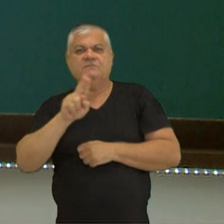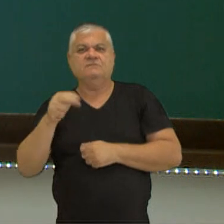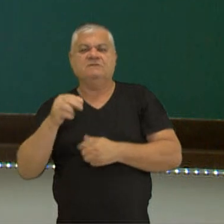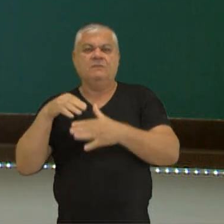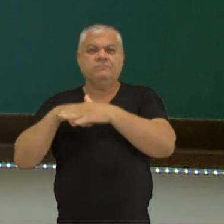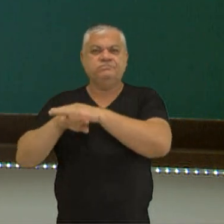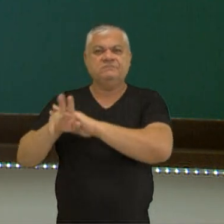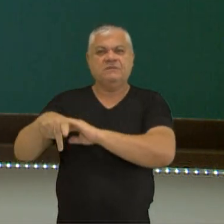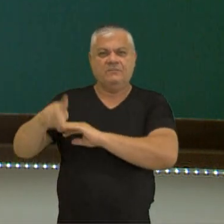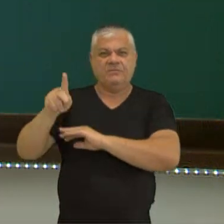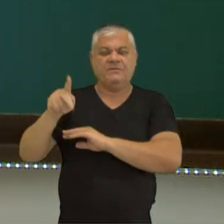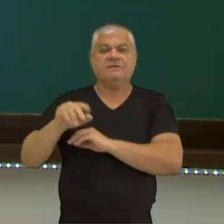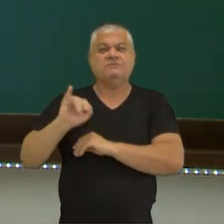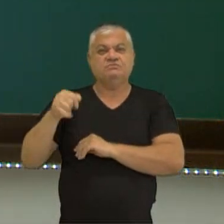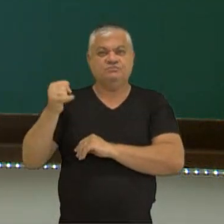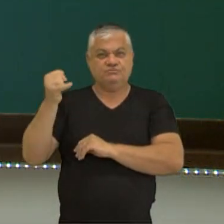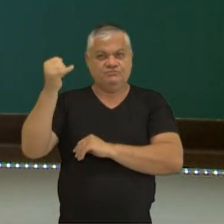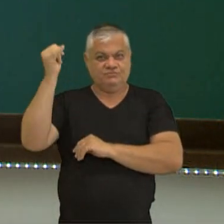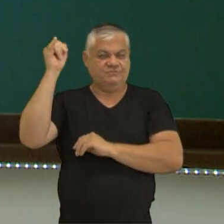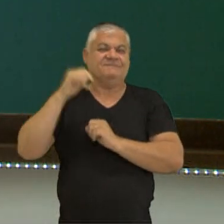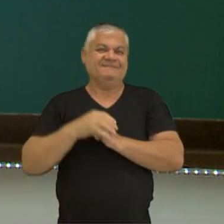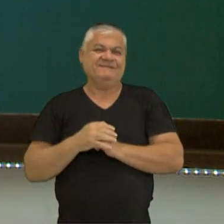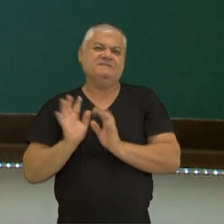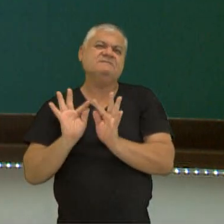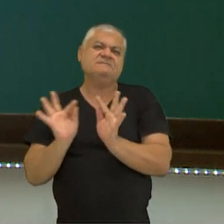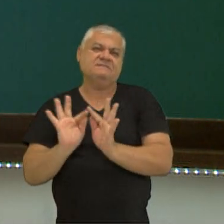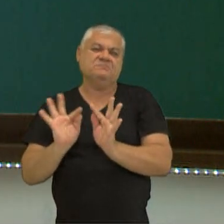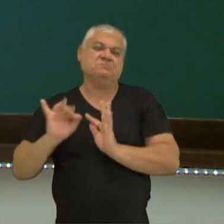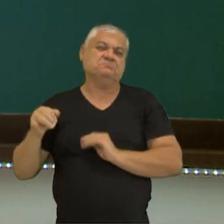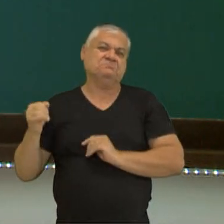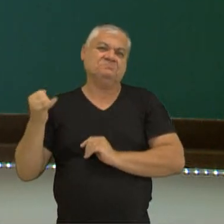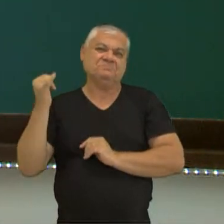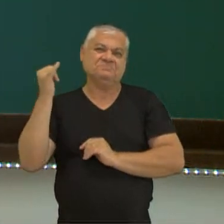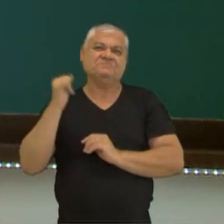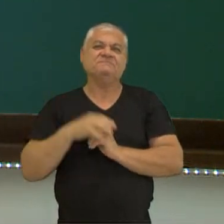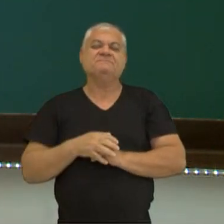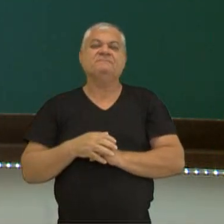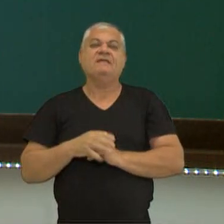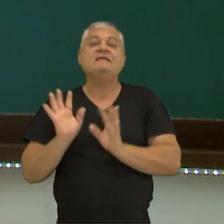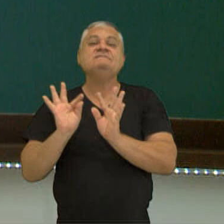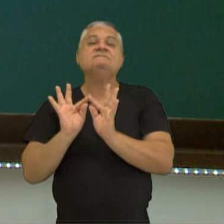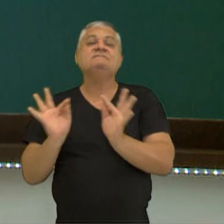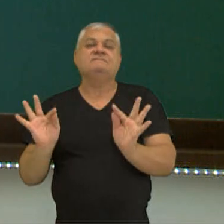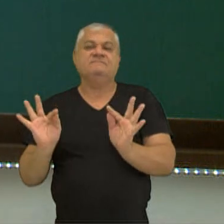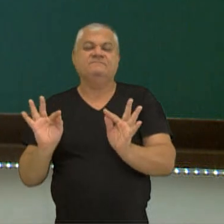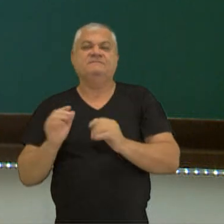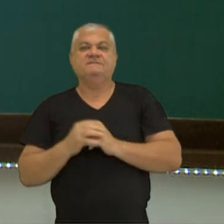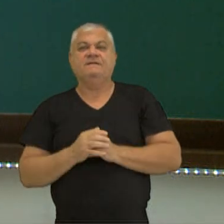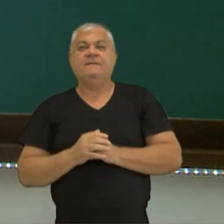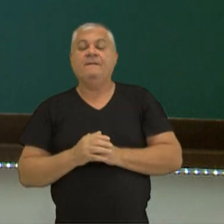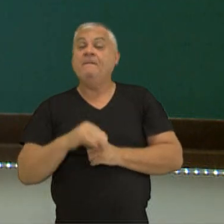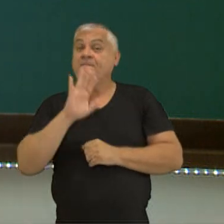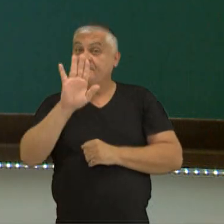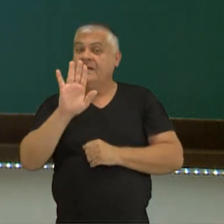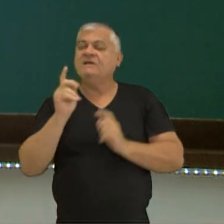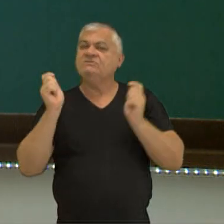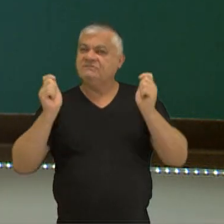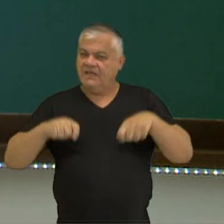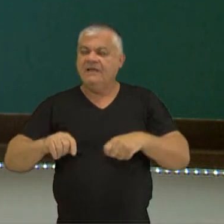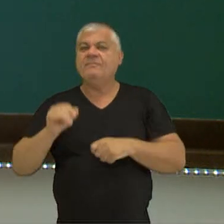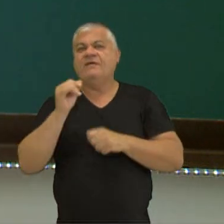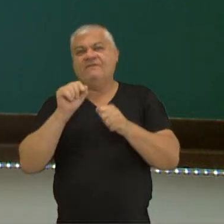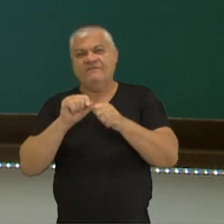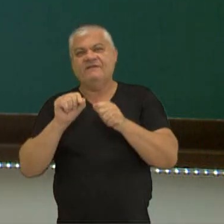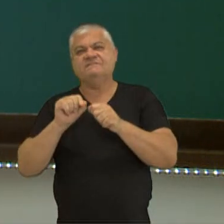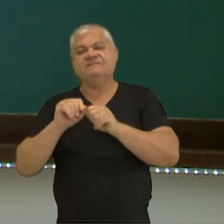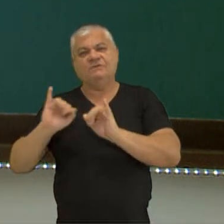tranquilamente o conceito de juros simples, tá? Juros simples, como o próprio nome dele, é simples para calcular. Porém, a gente já pode usar o conceito de